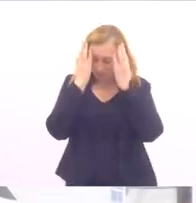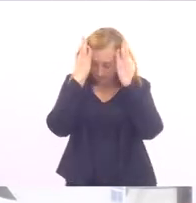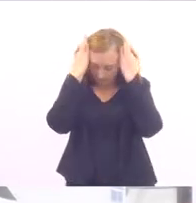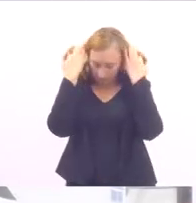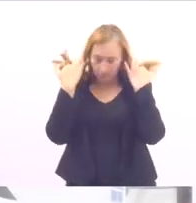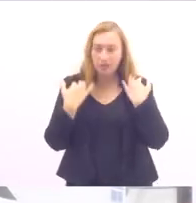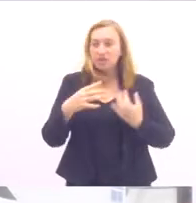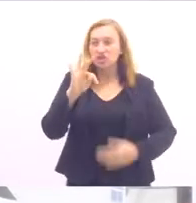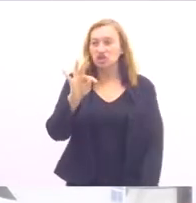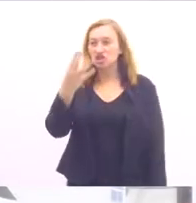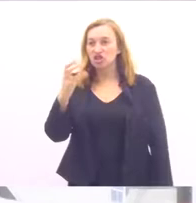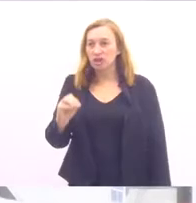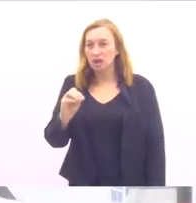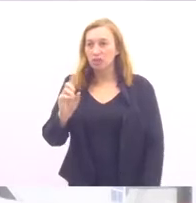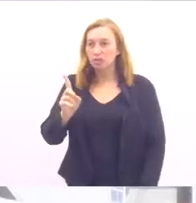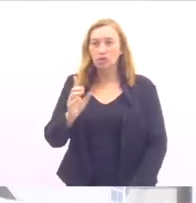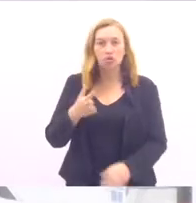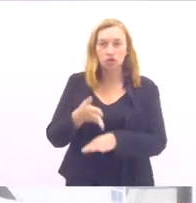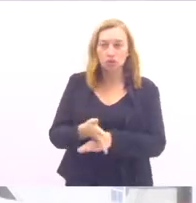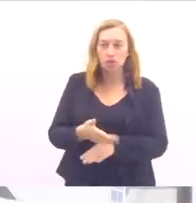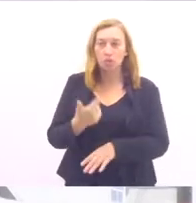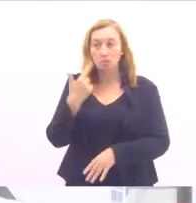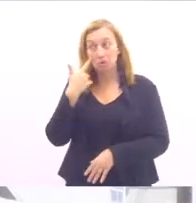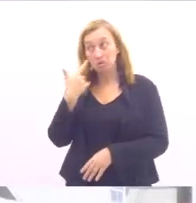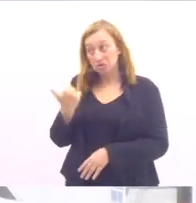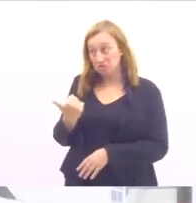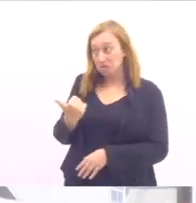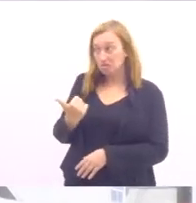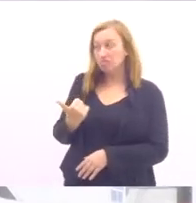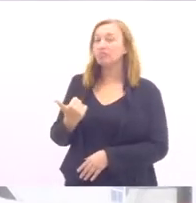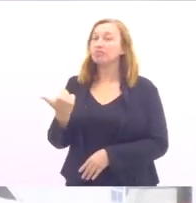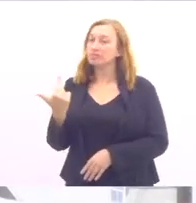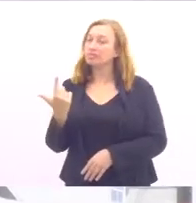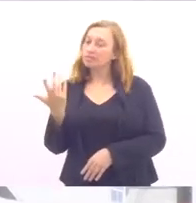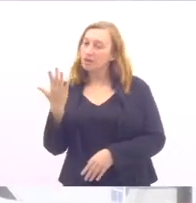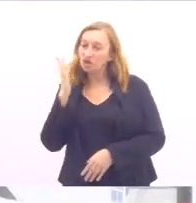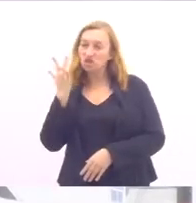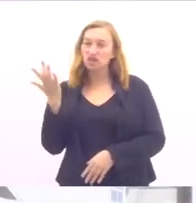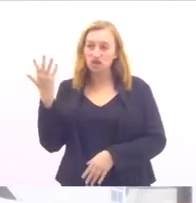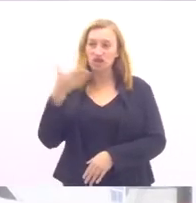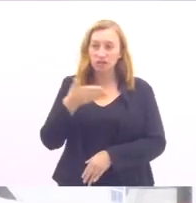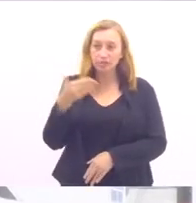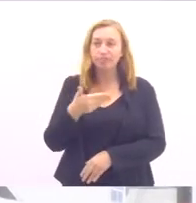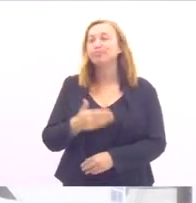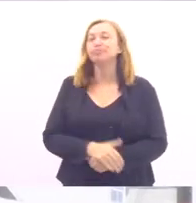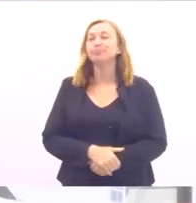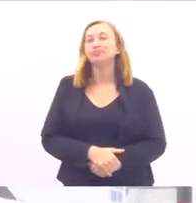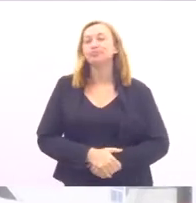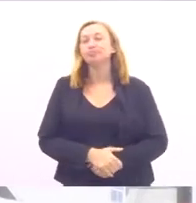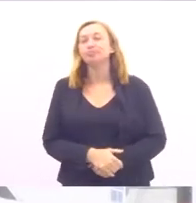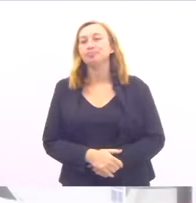O Tião Santos não chegou ainda, pelo que eu sei, mas deve estar chegando aqui.